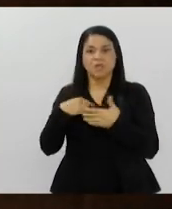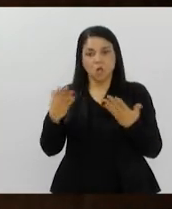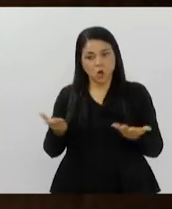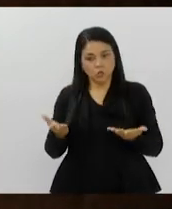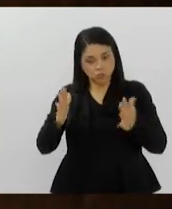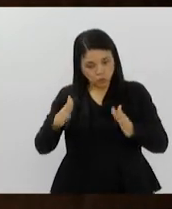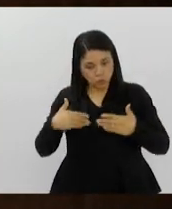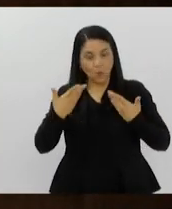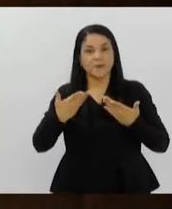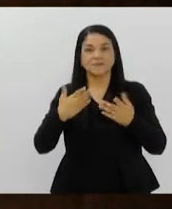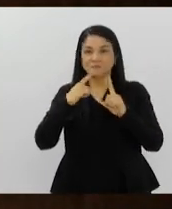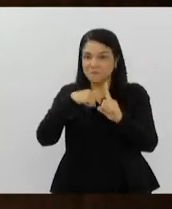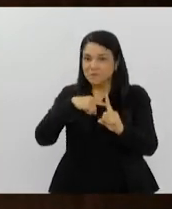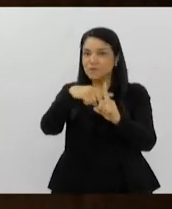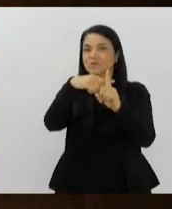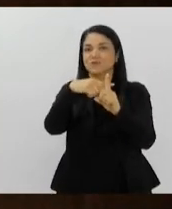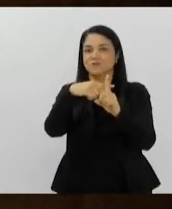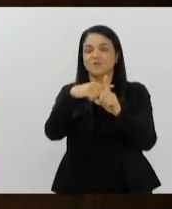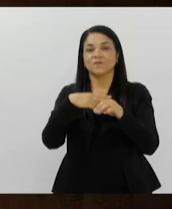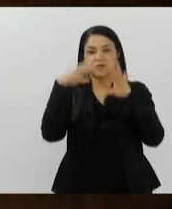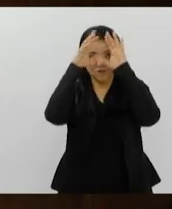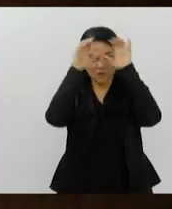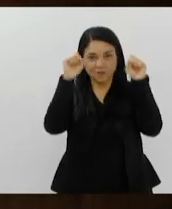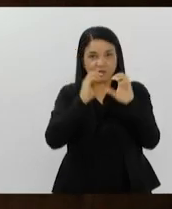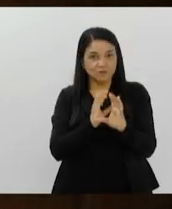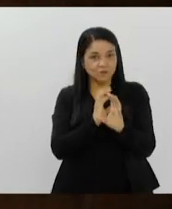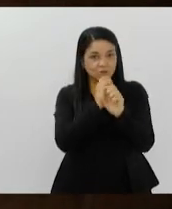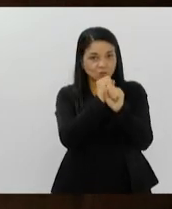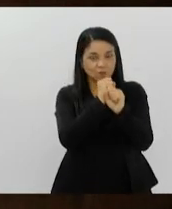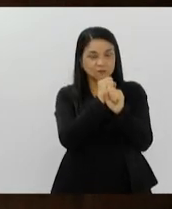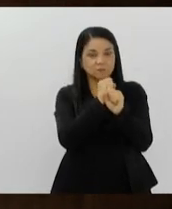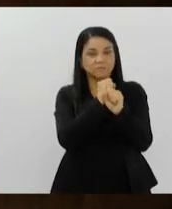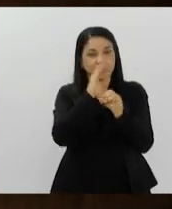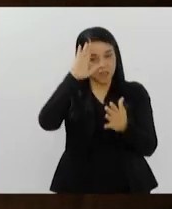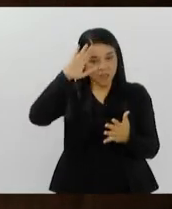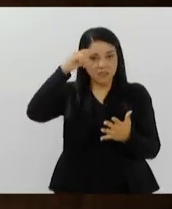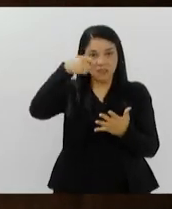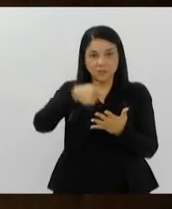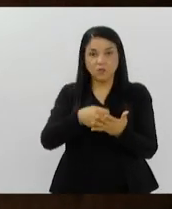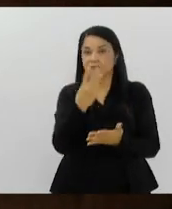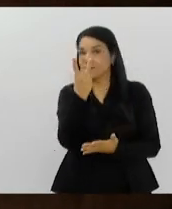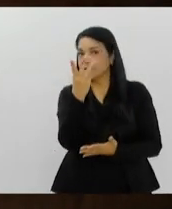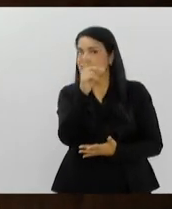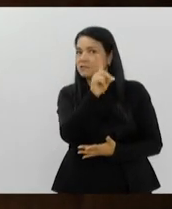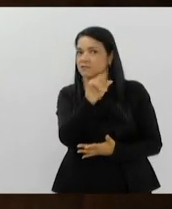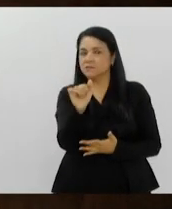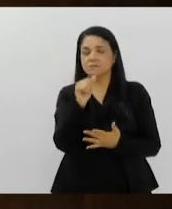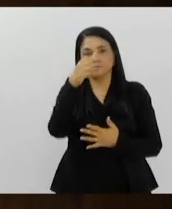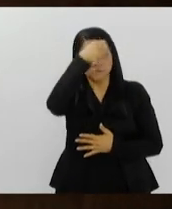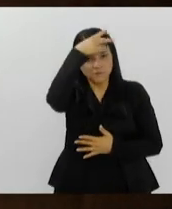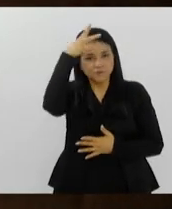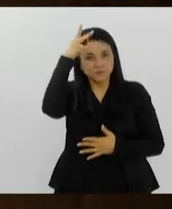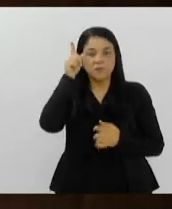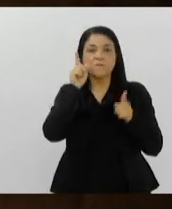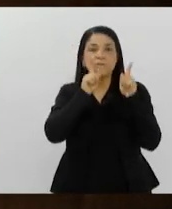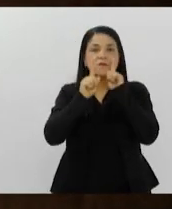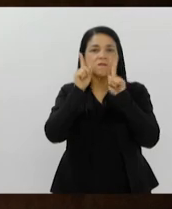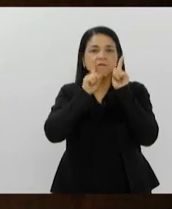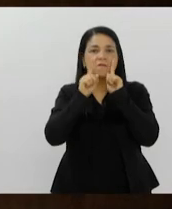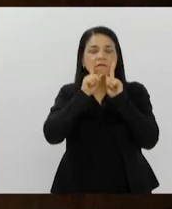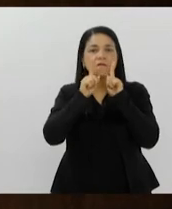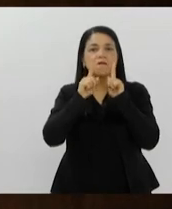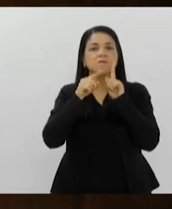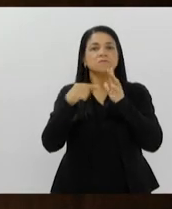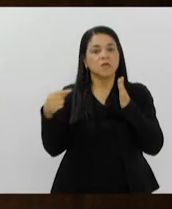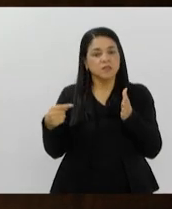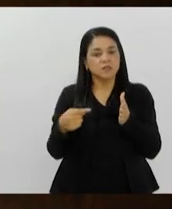positiva. O Tribunal de Contas determinou no prazo de 3 dias para que a Prefeitura de Maricá se manifeste numa